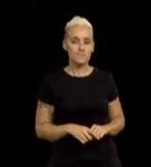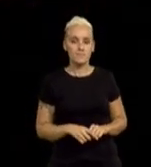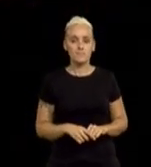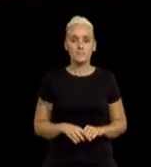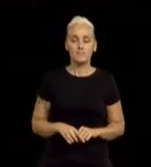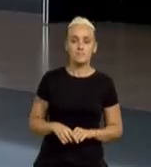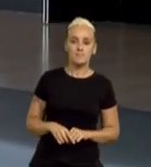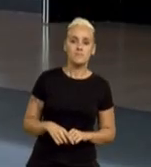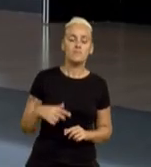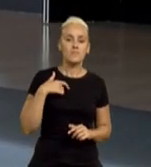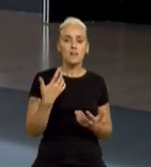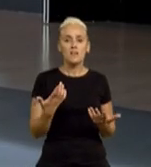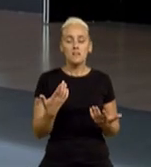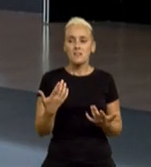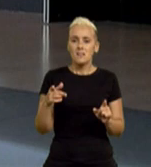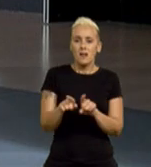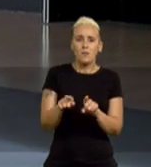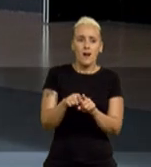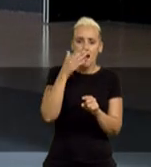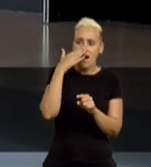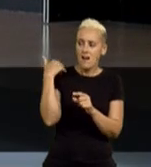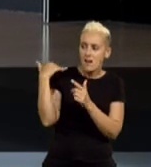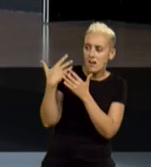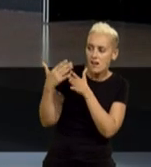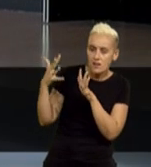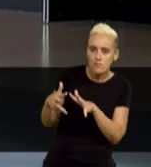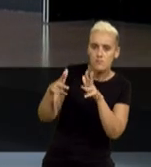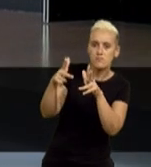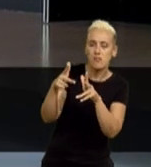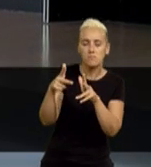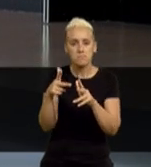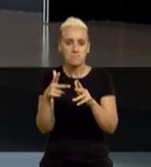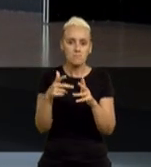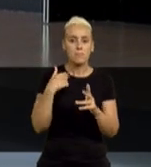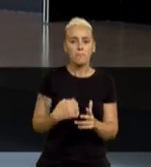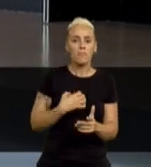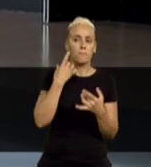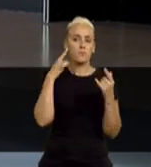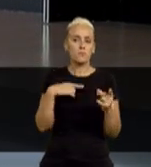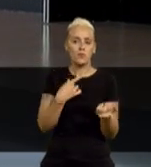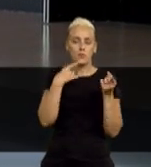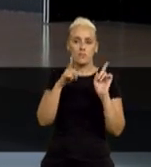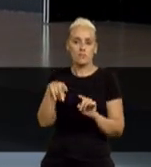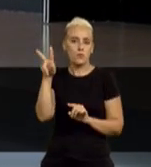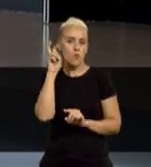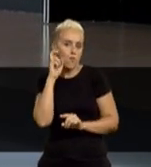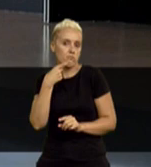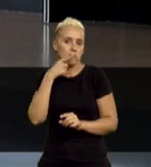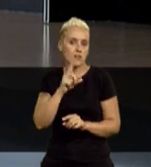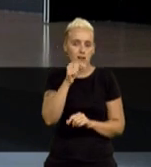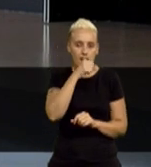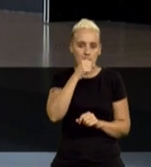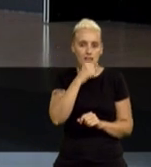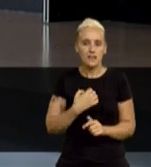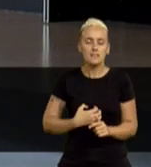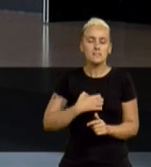Não sinto que tenha havido para mim uma evolução, digamos. Agora estou a ouvir estas músicas de novo e a cantá-las e sinto